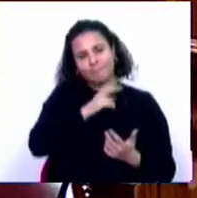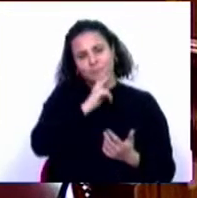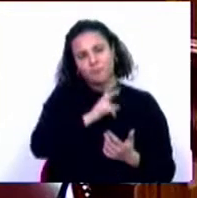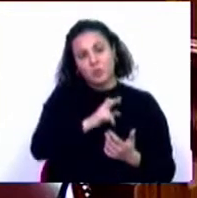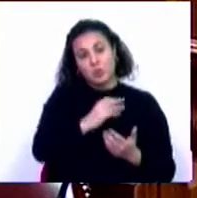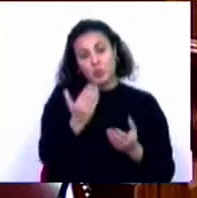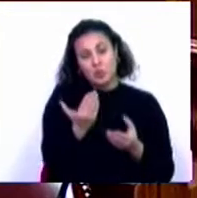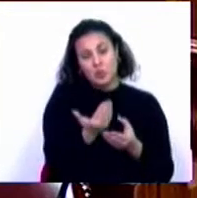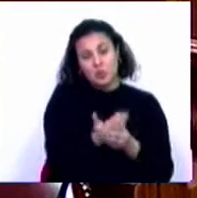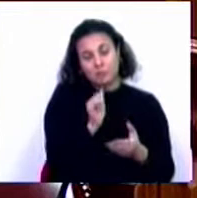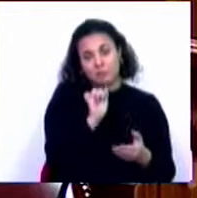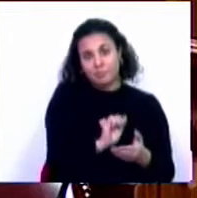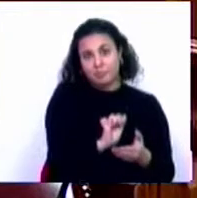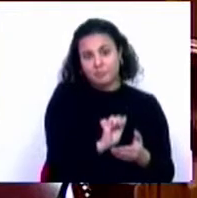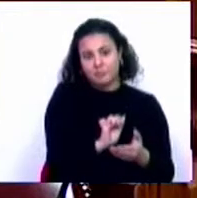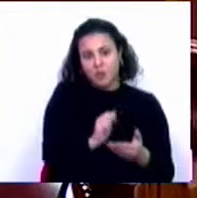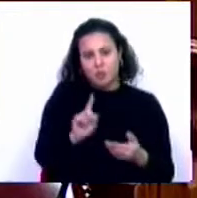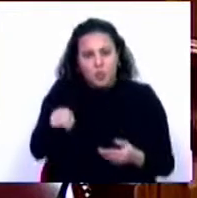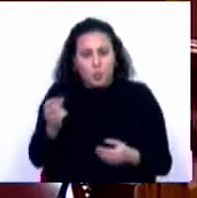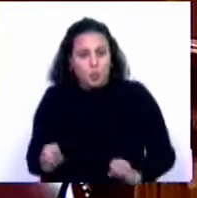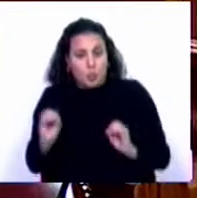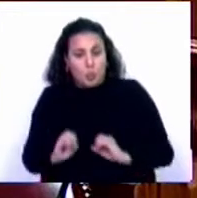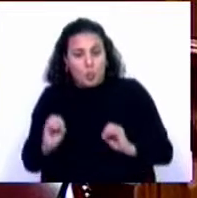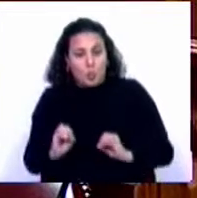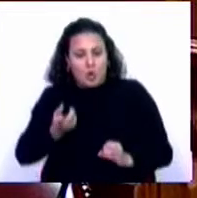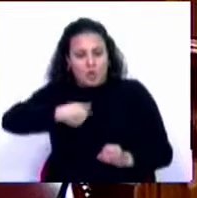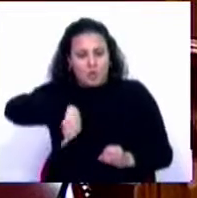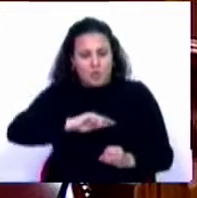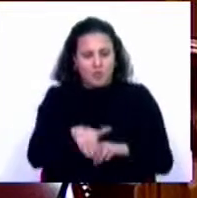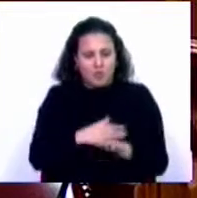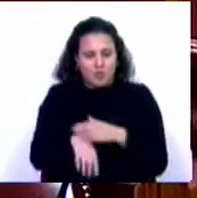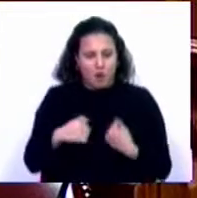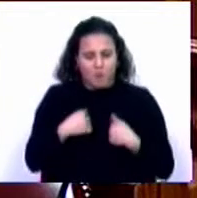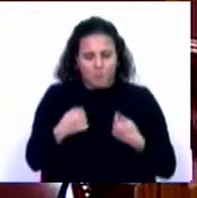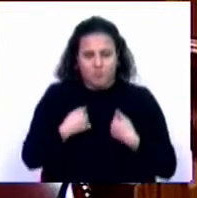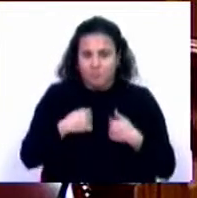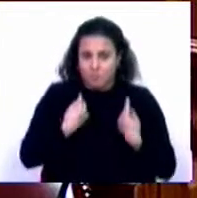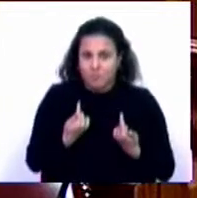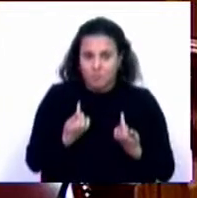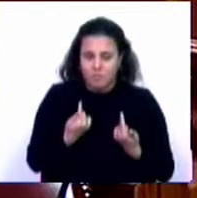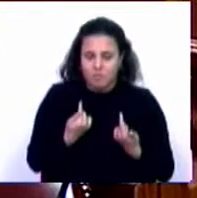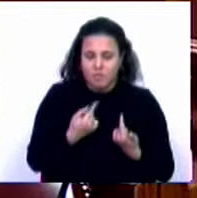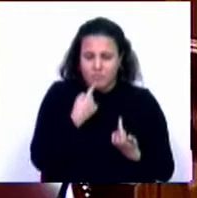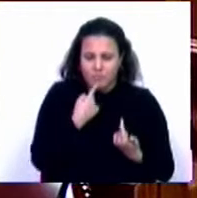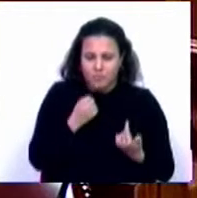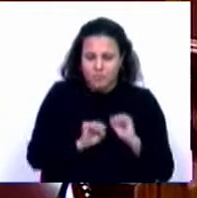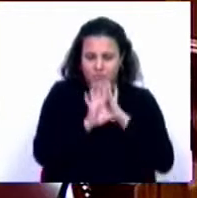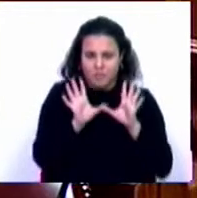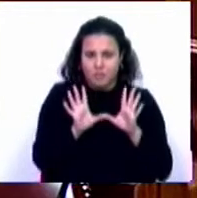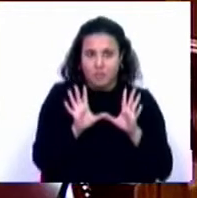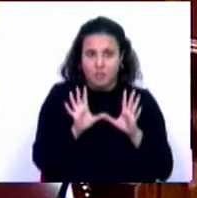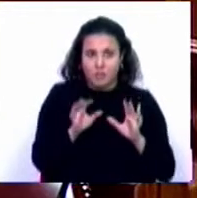E, na verdade, não temos outro, uma vez que não fizemos nós próprios diligências para apurar o status quo. O